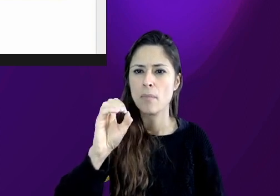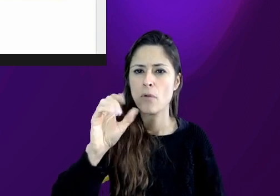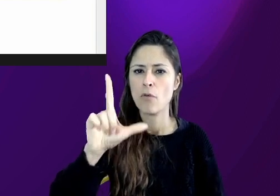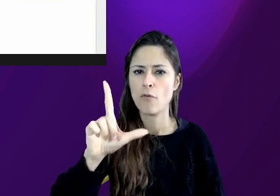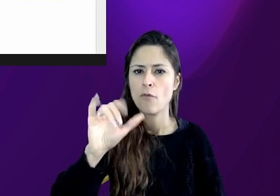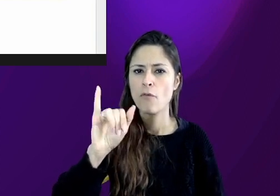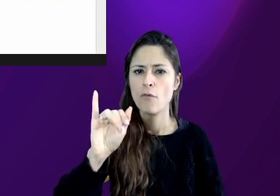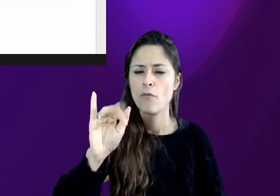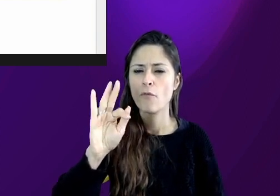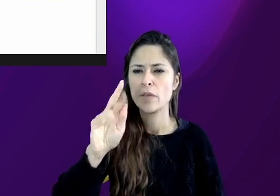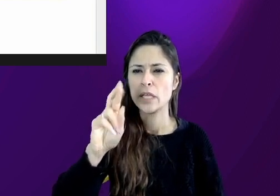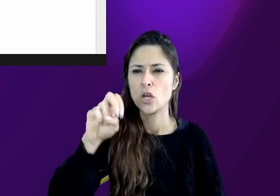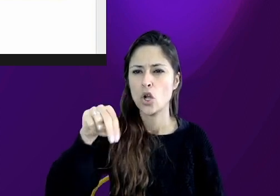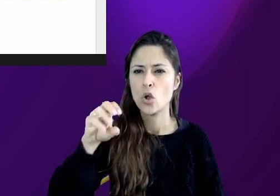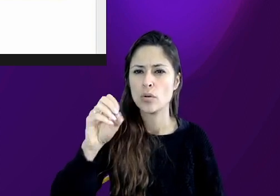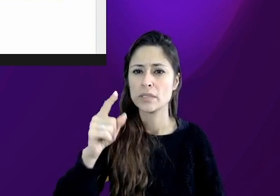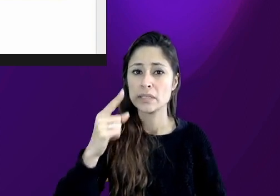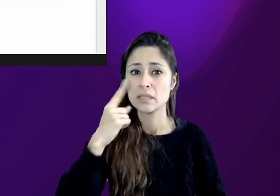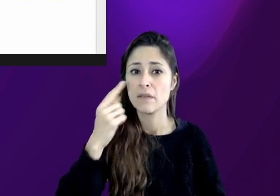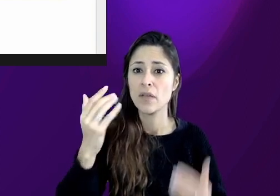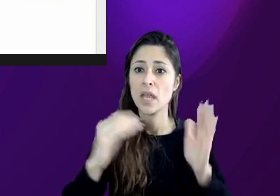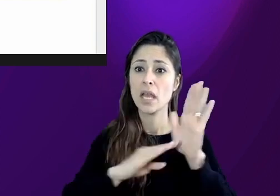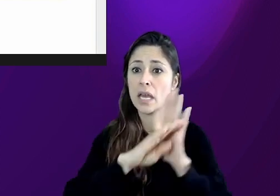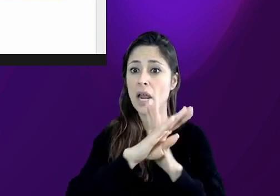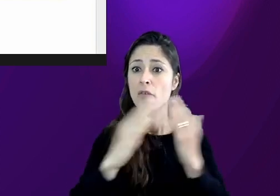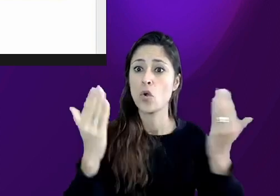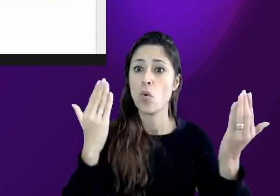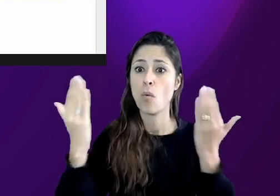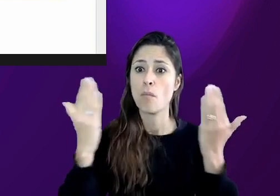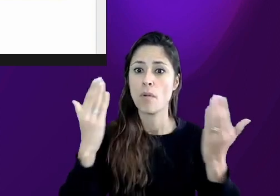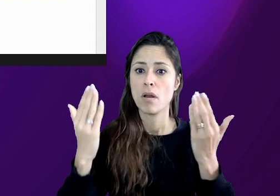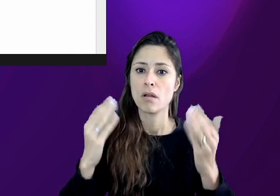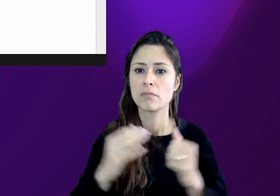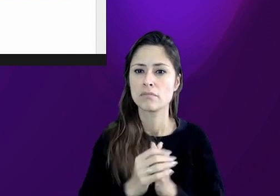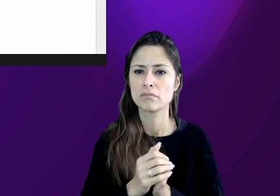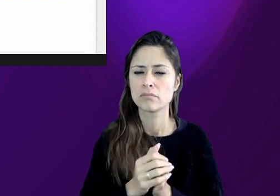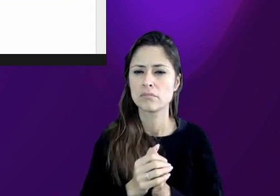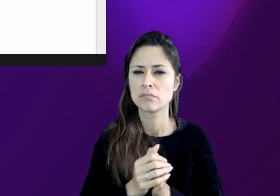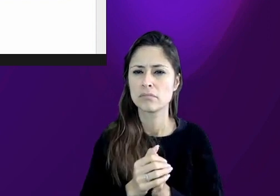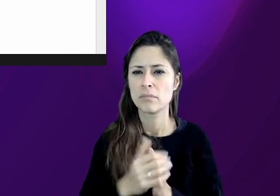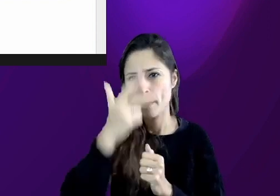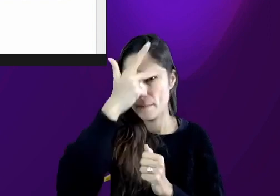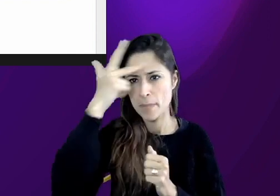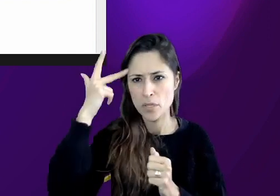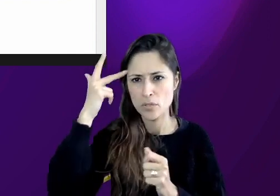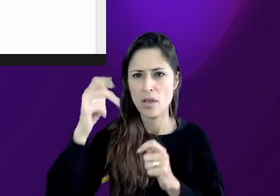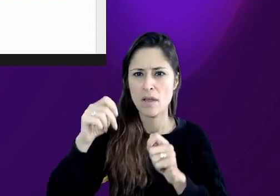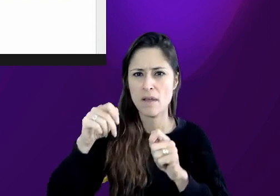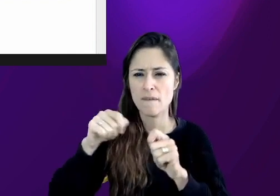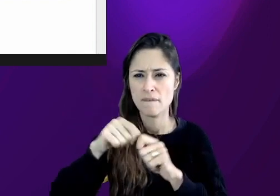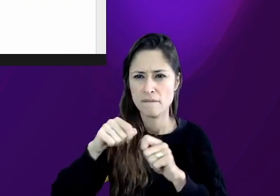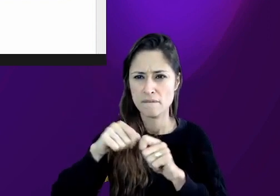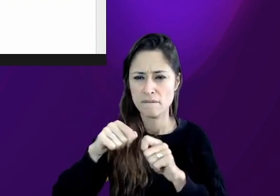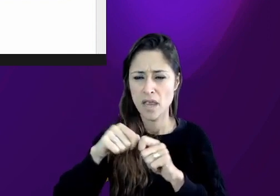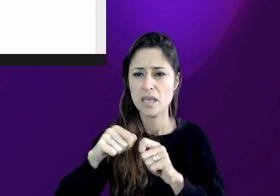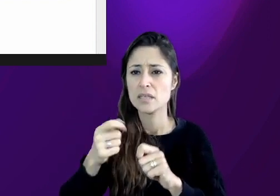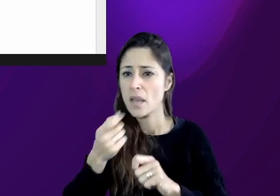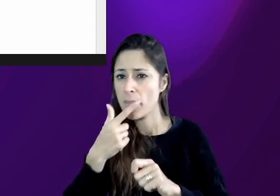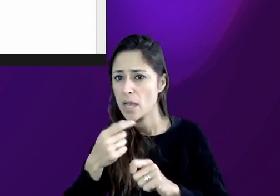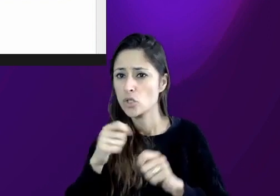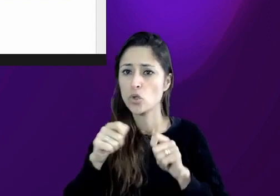24, e a gente vê uma diferença aí de sobrevida importante para quem fez FOLFIRINOX adjuvante e não gemcitabina,